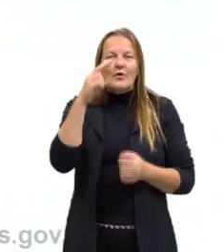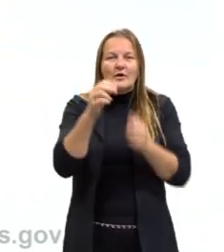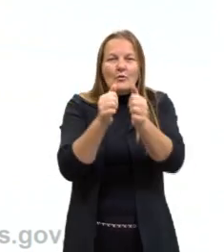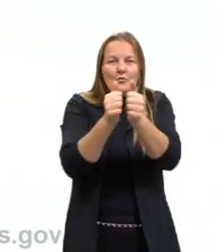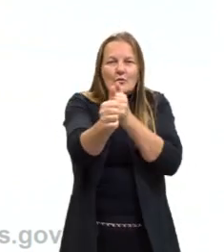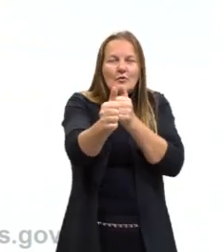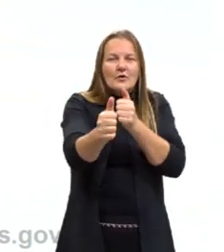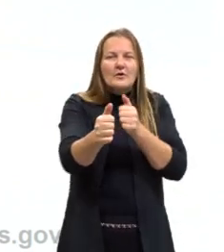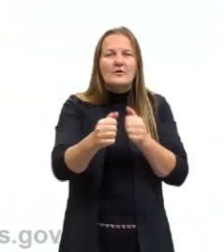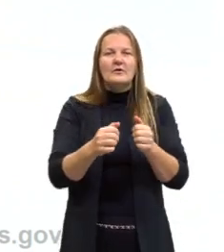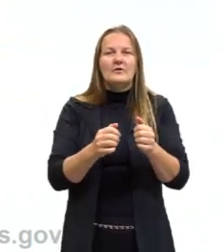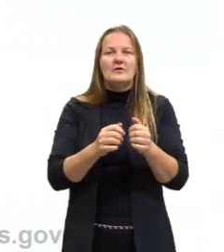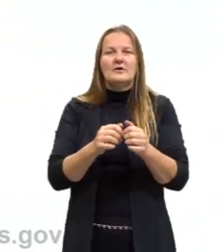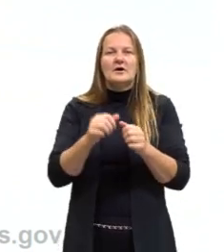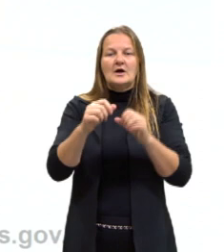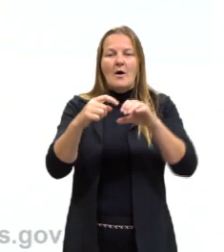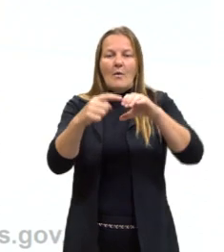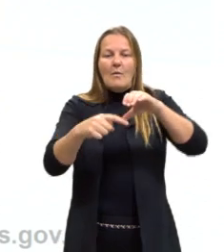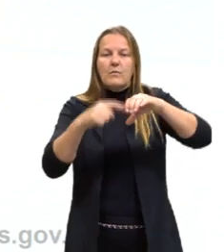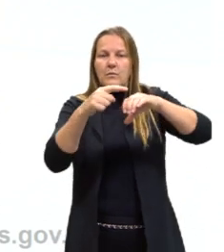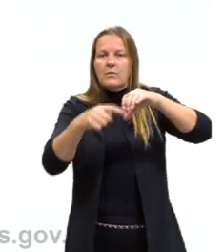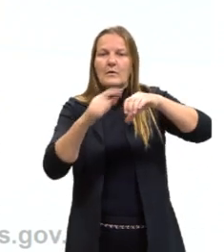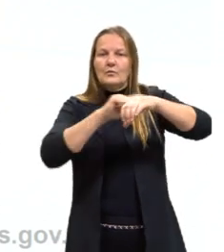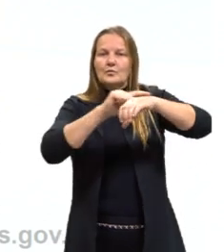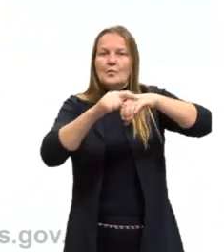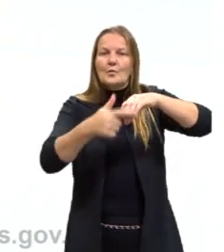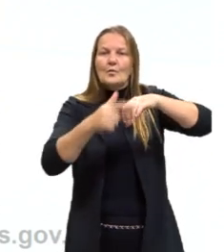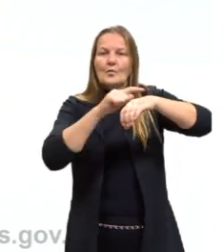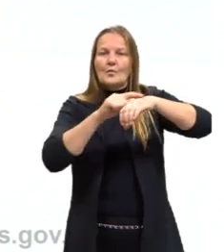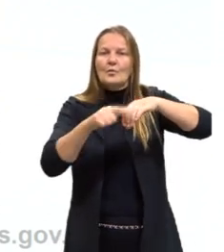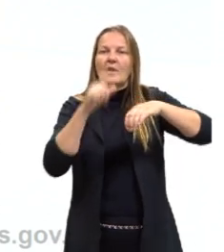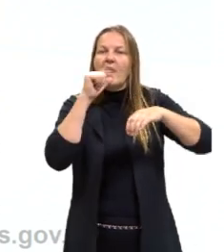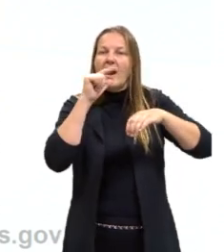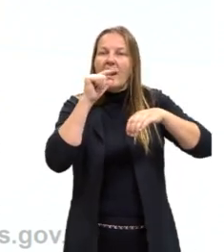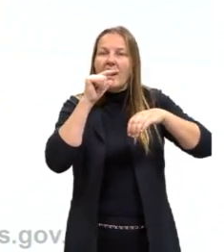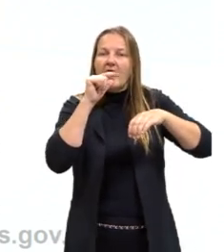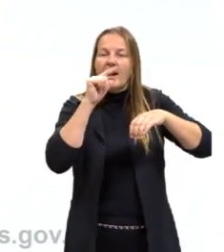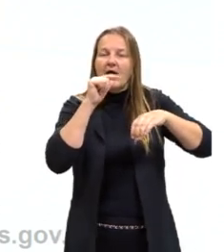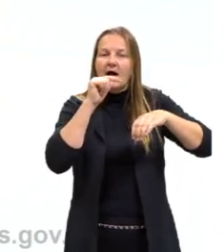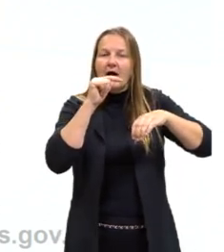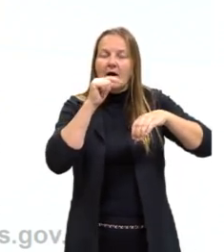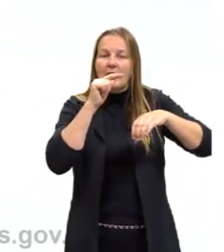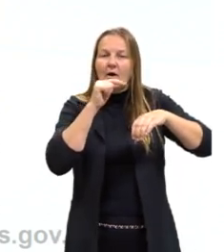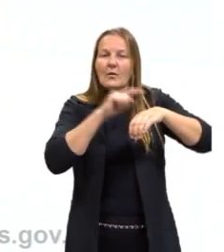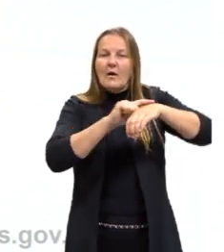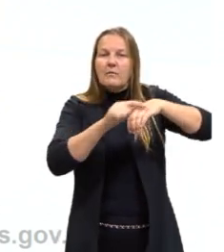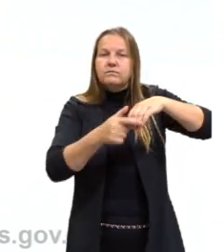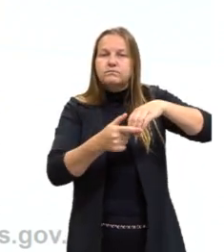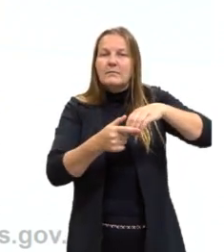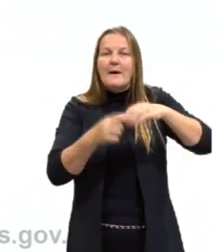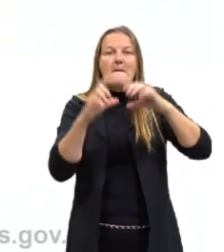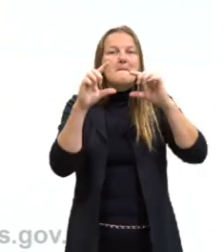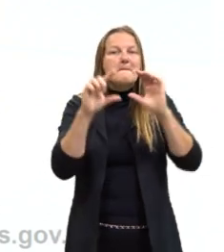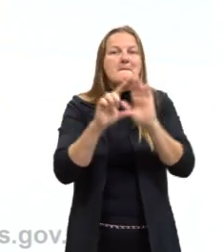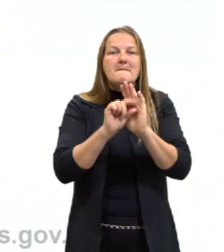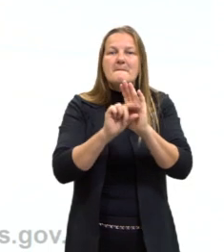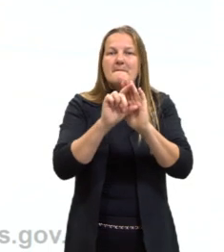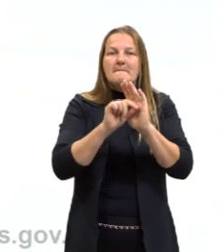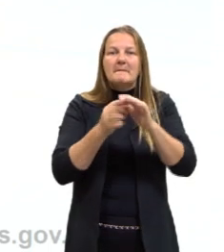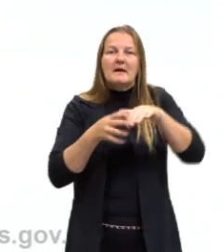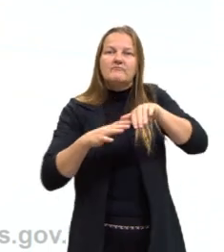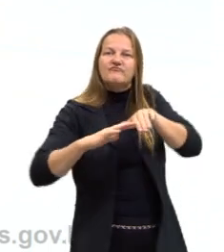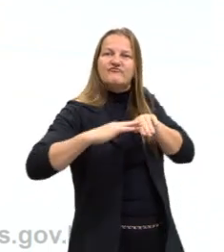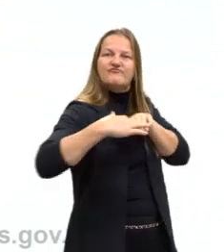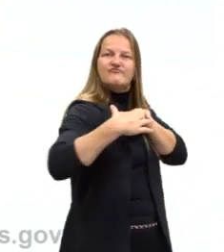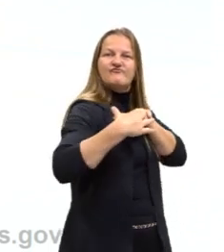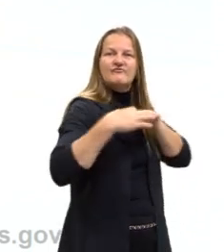as corridas os carros eles É porque quando tem a água ali a força de atrito é menor e geralmente até o